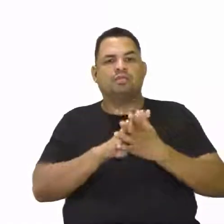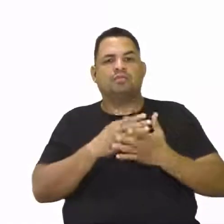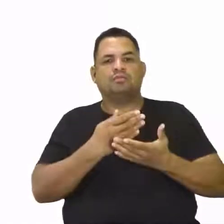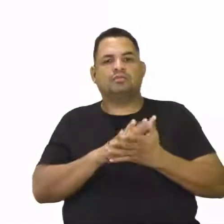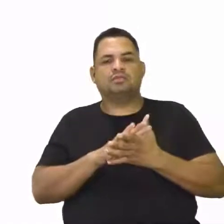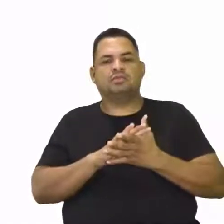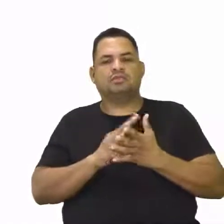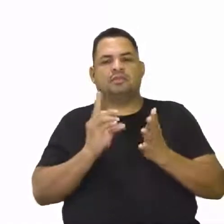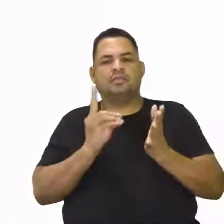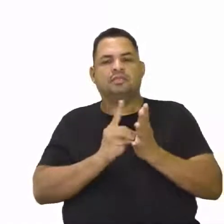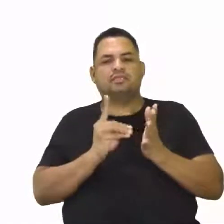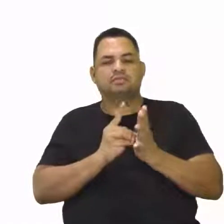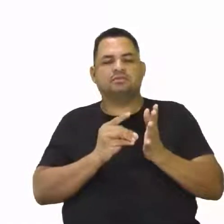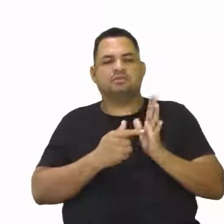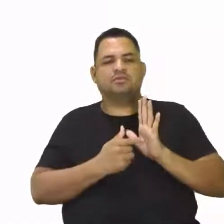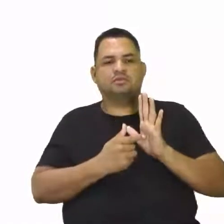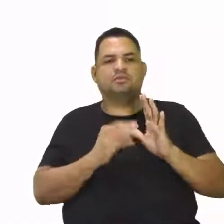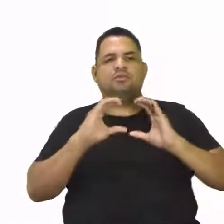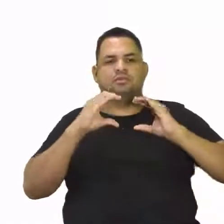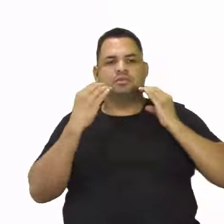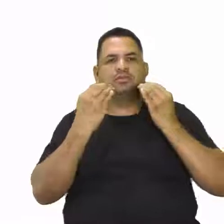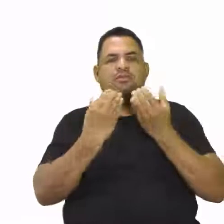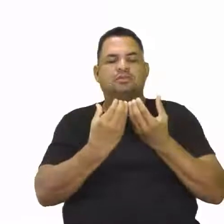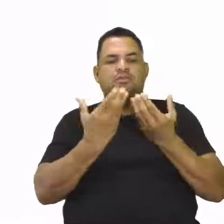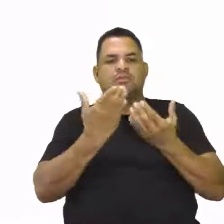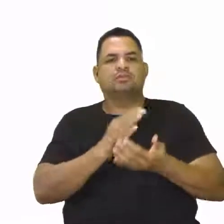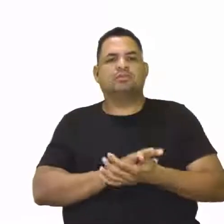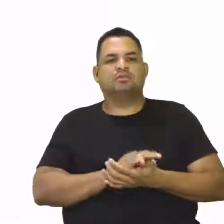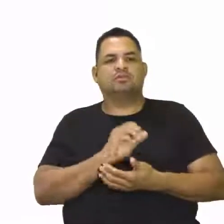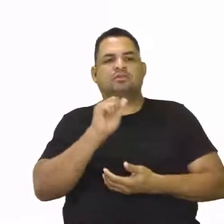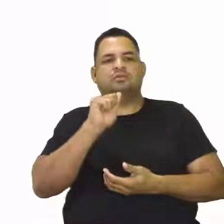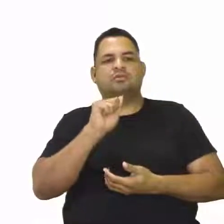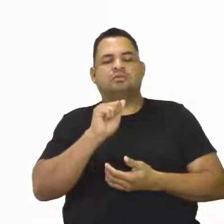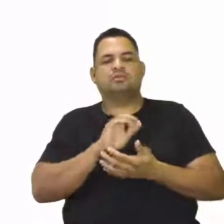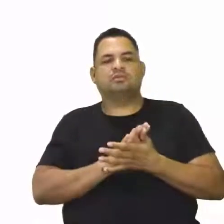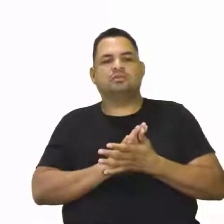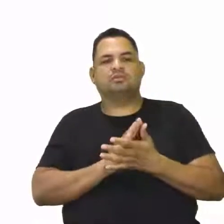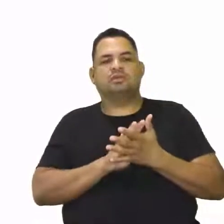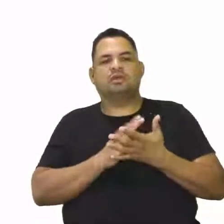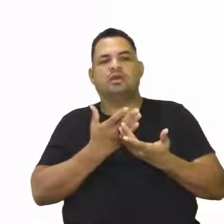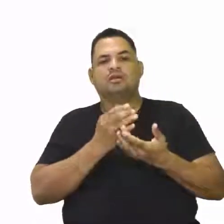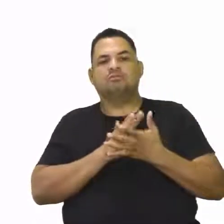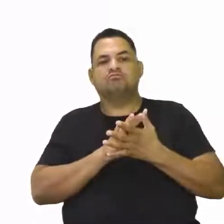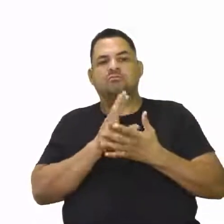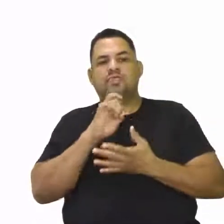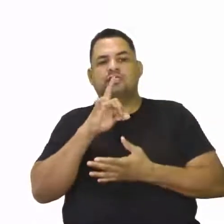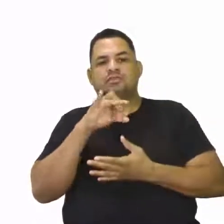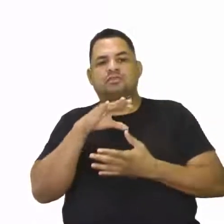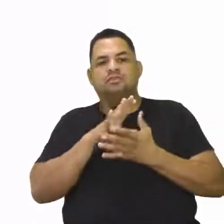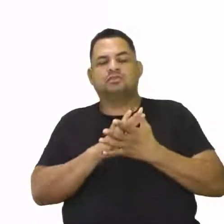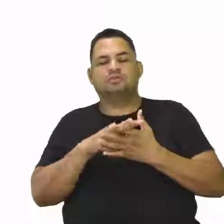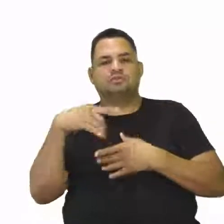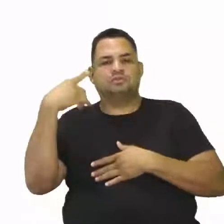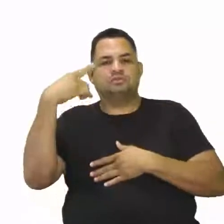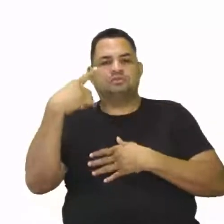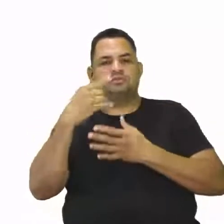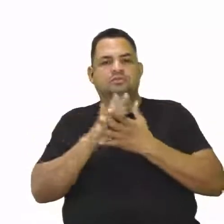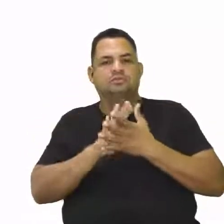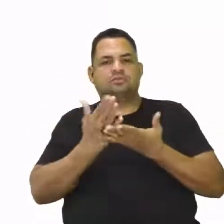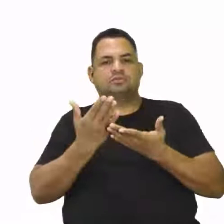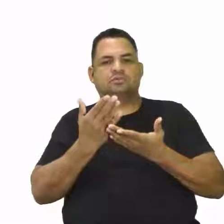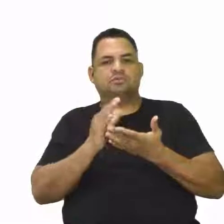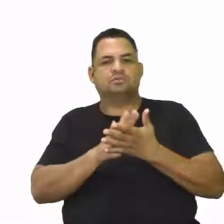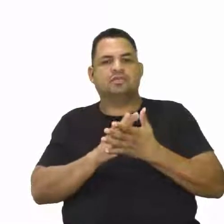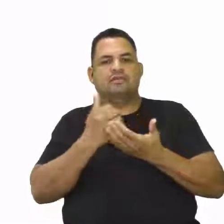comunidade indígena maia, segundo a narrativa. Os catequizadores espanhóis avaliavam os saberes produzidos pela